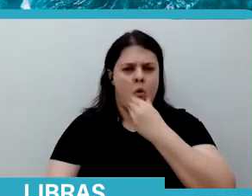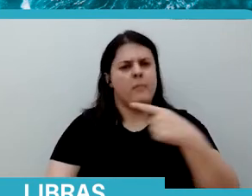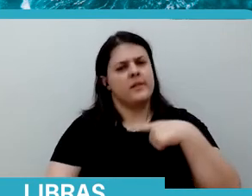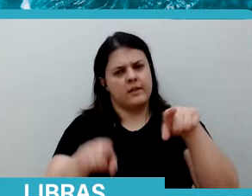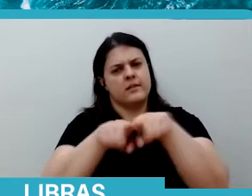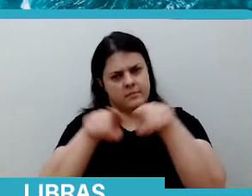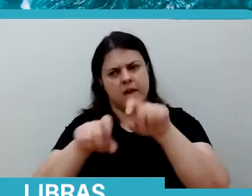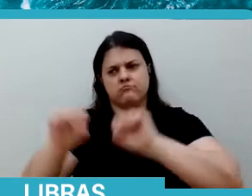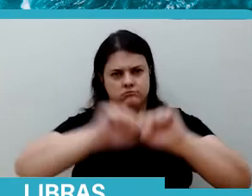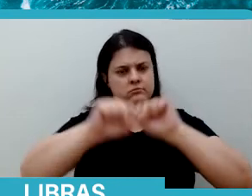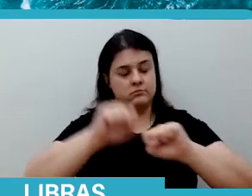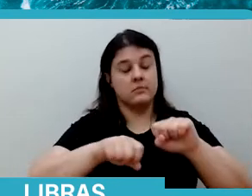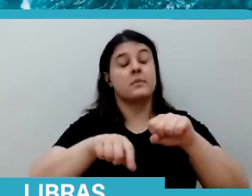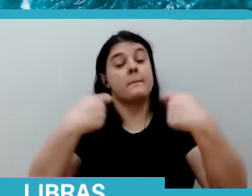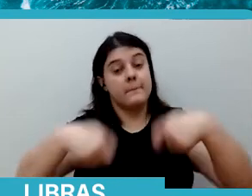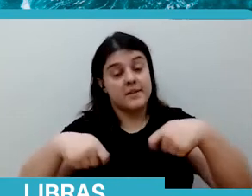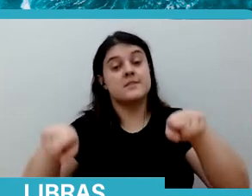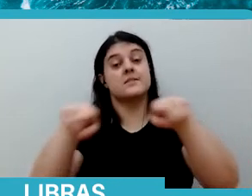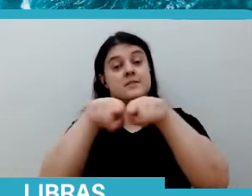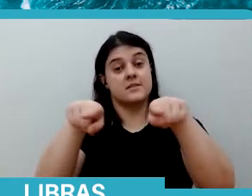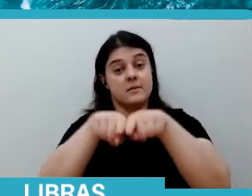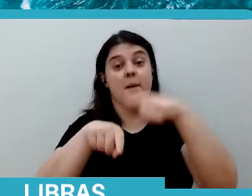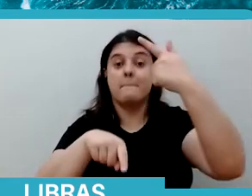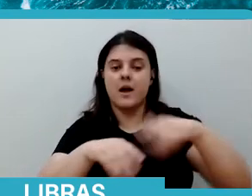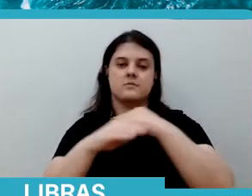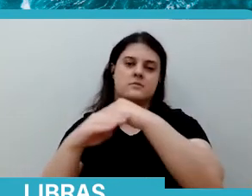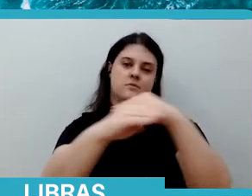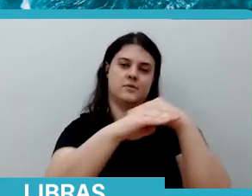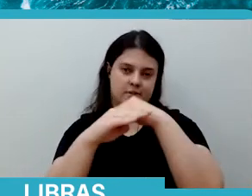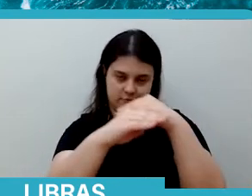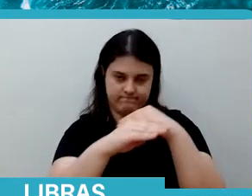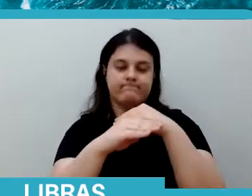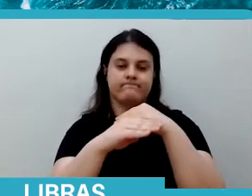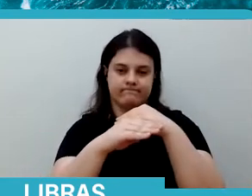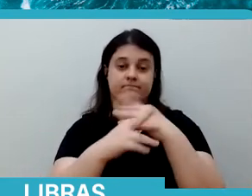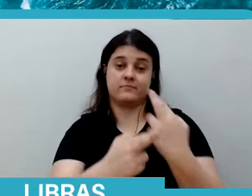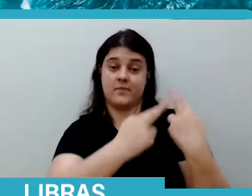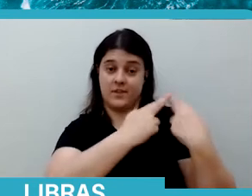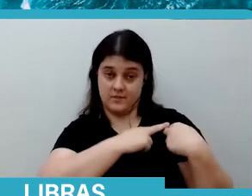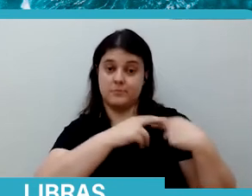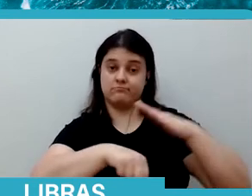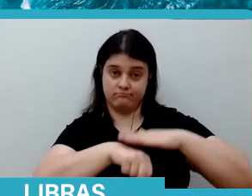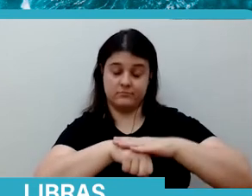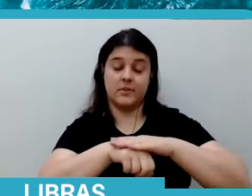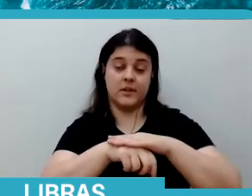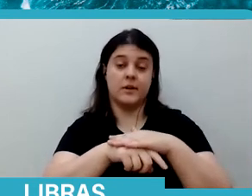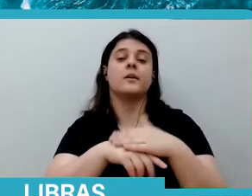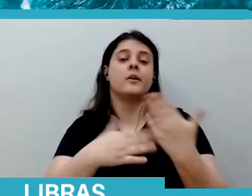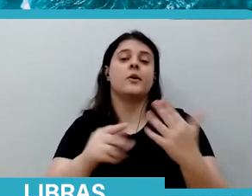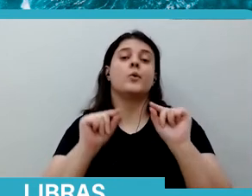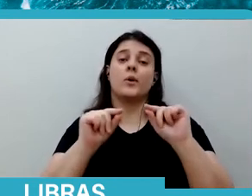fazem também que a gente precisa Inclusive tem mais igualdade nessa nessa responsabilidade né que é